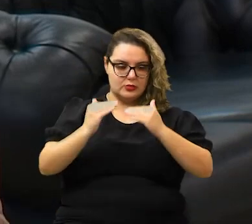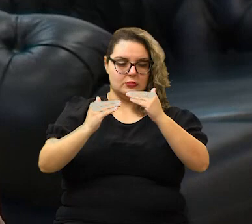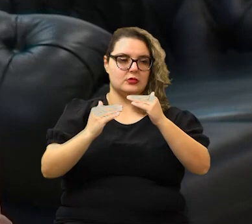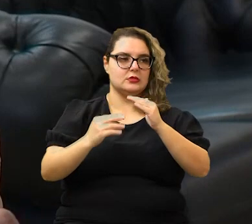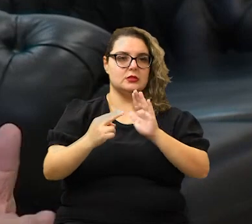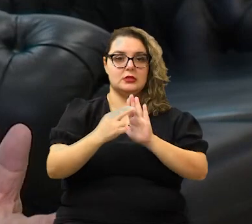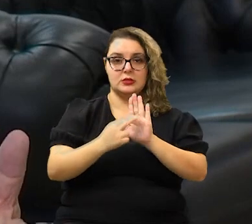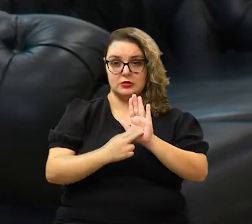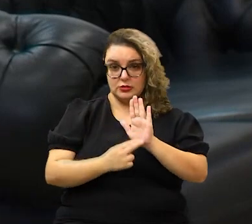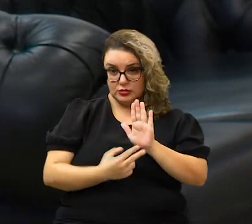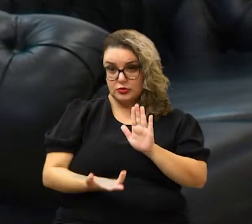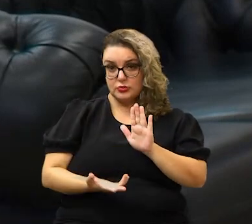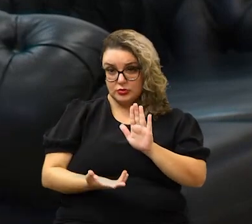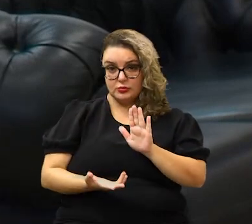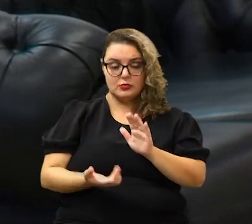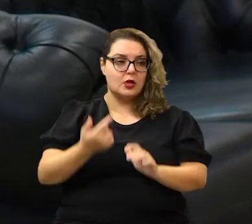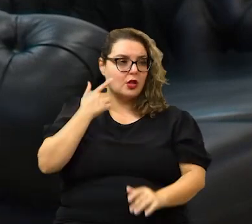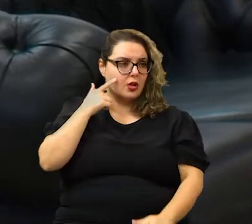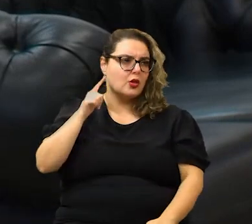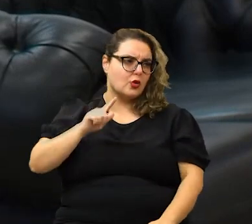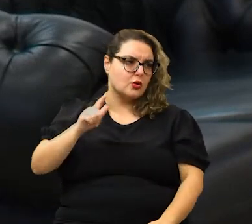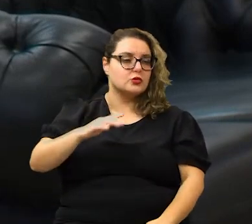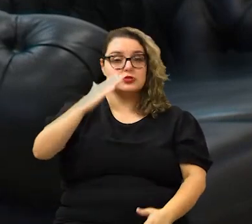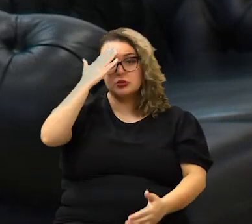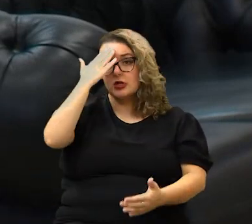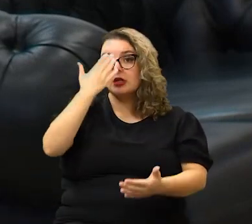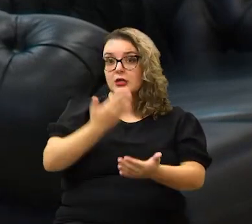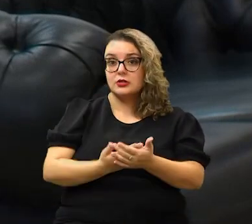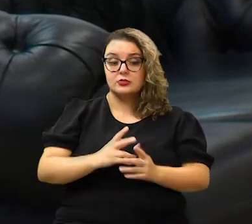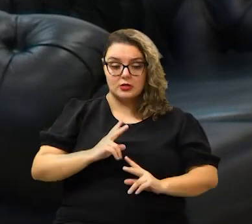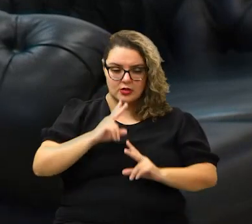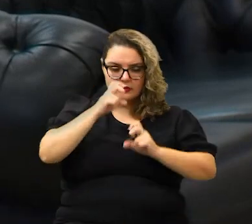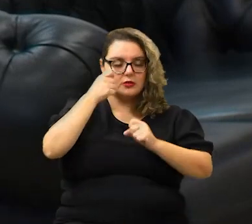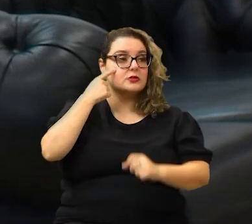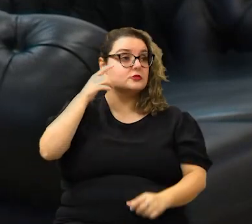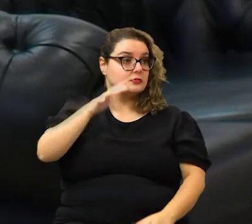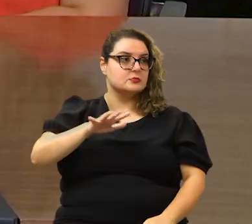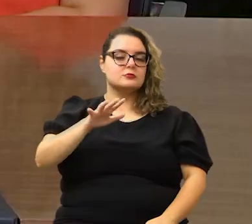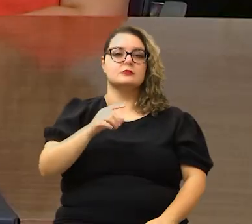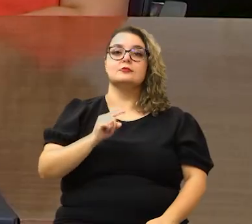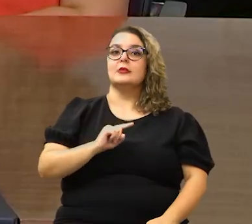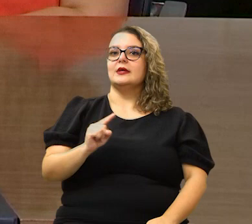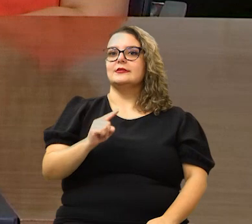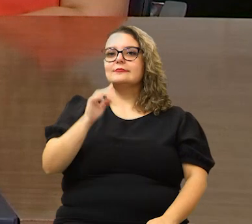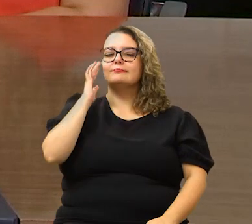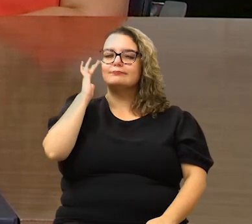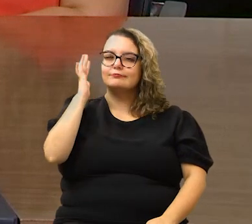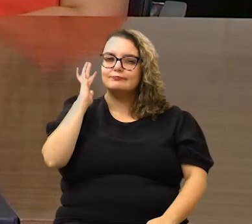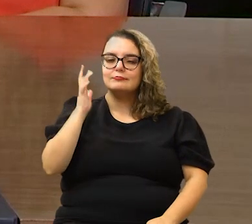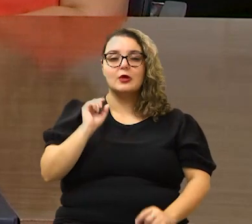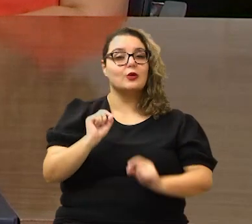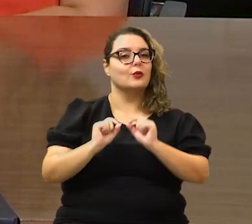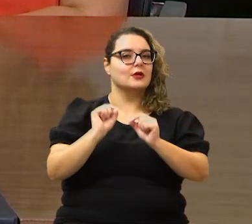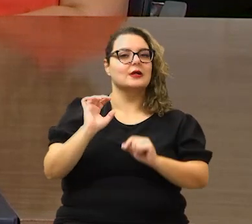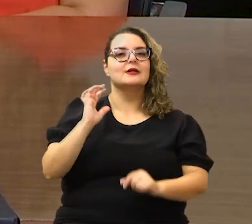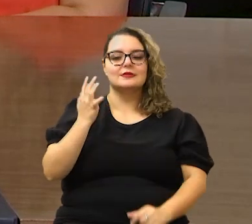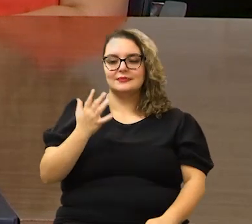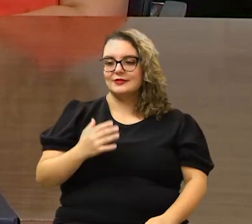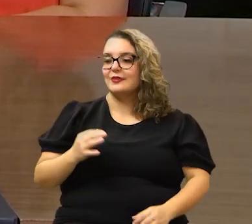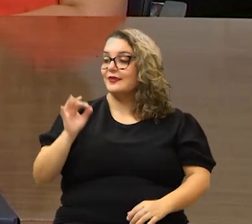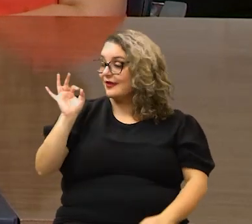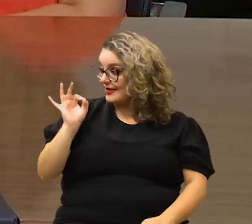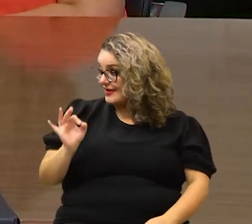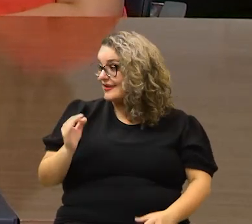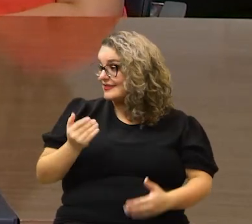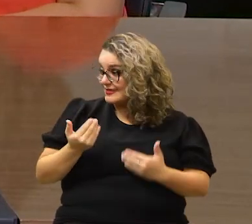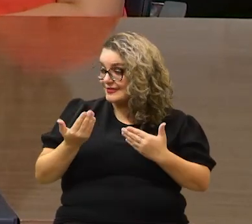para formar os normalistas, obviamente eles acreditavam na força da ideia, mas talvez não imaginassem no que se